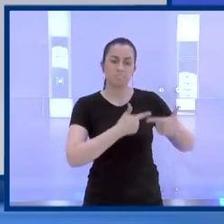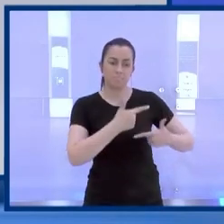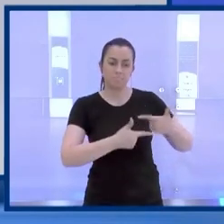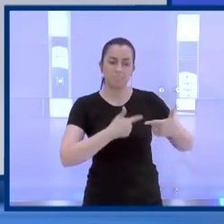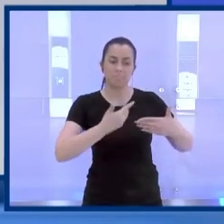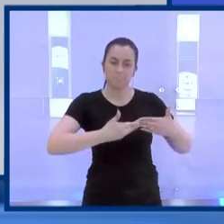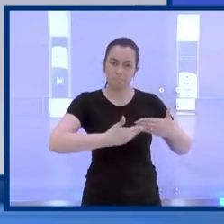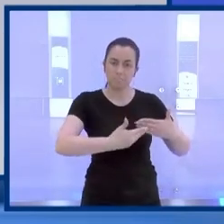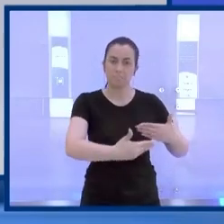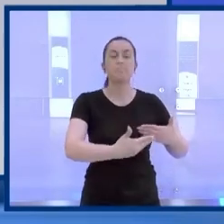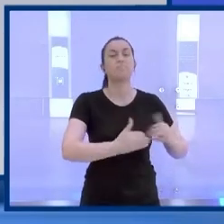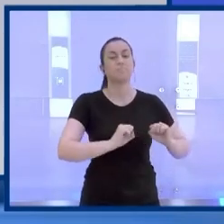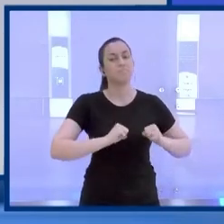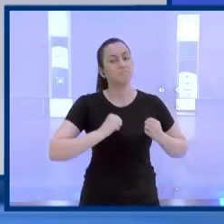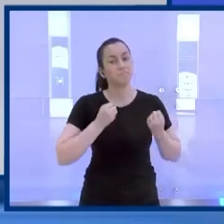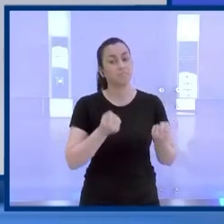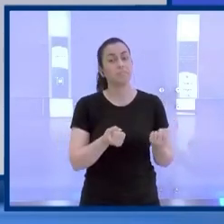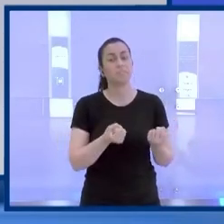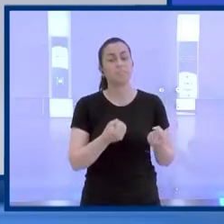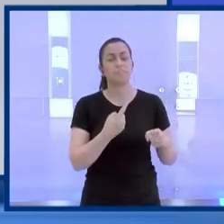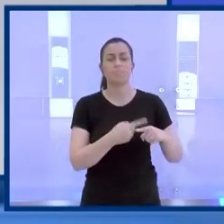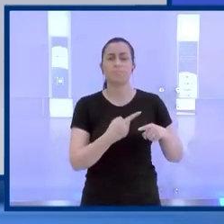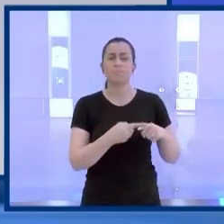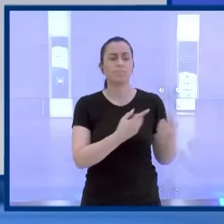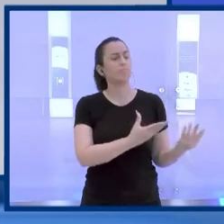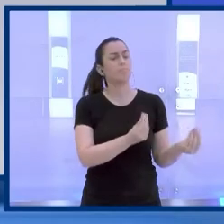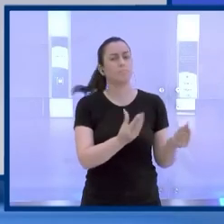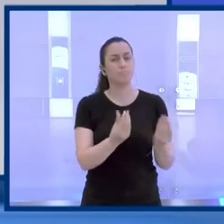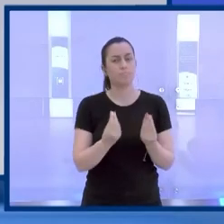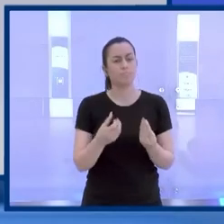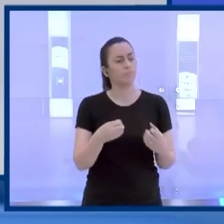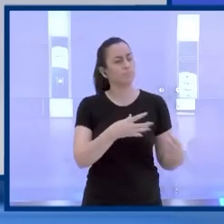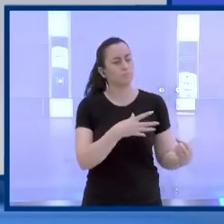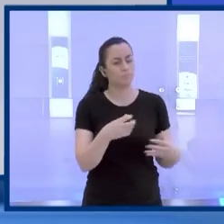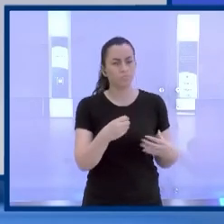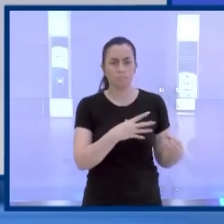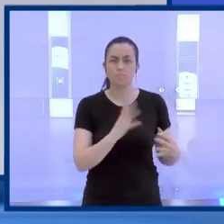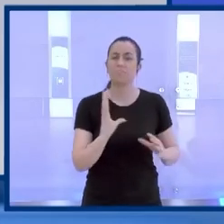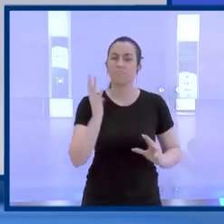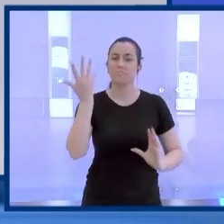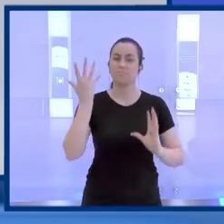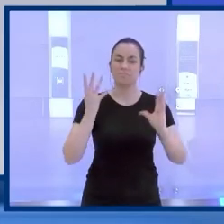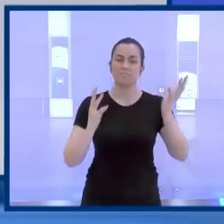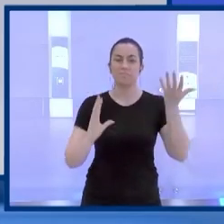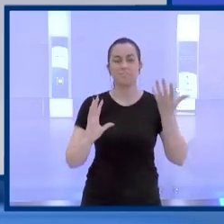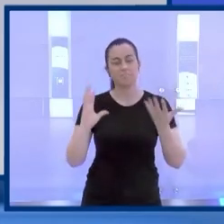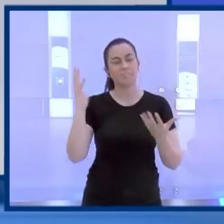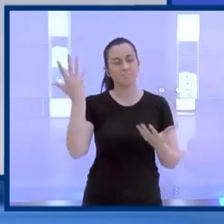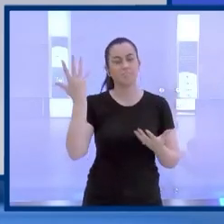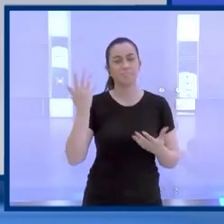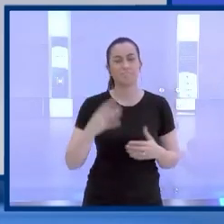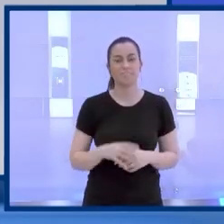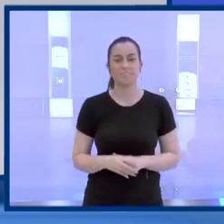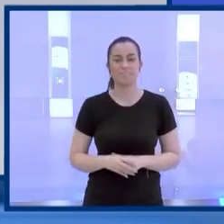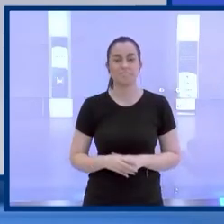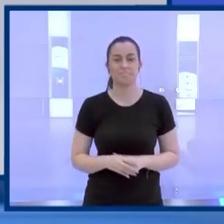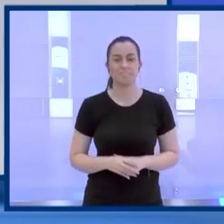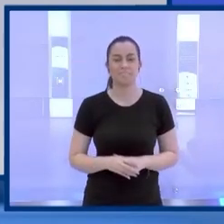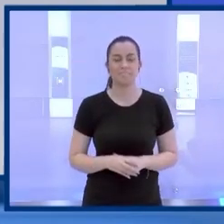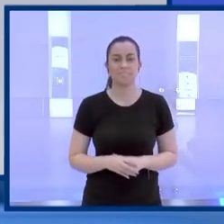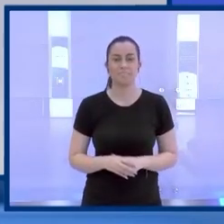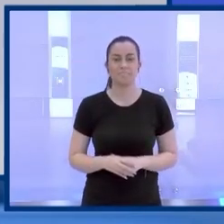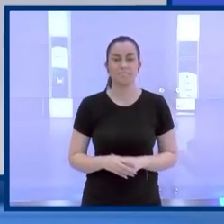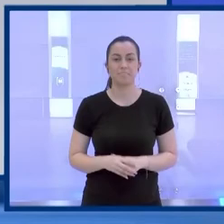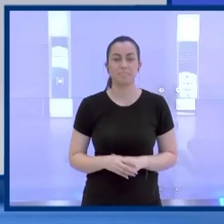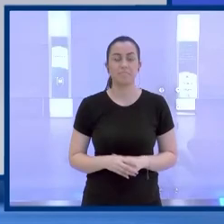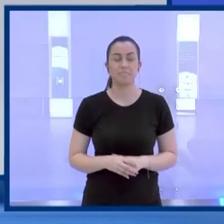toda a terra, porque muitas novas façanhas estão sendo feitas nesse período.